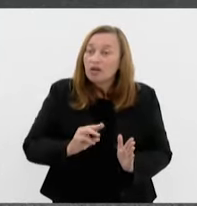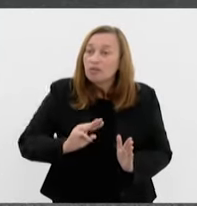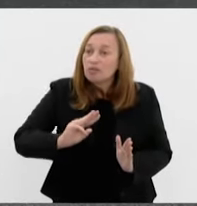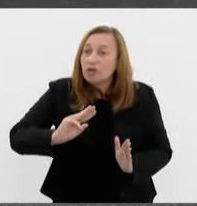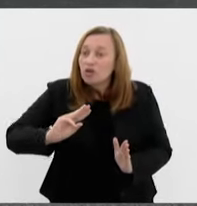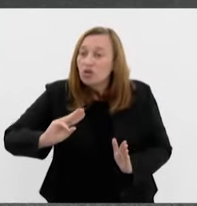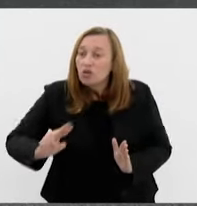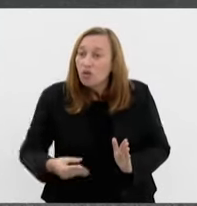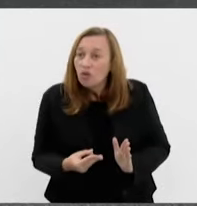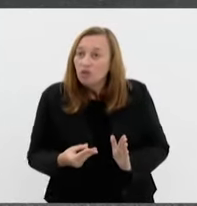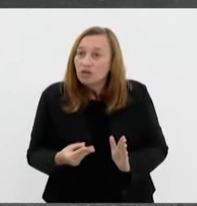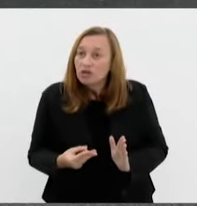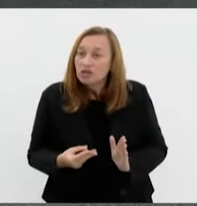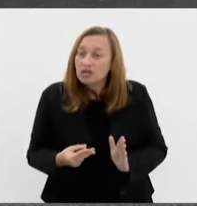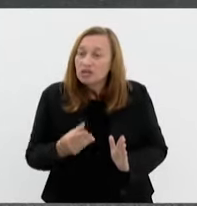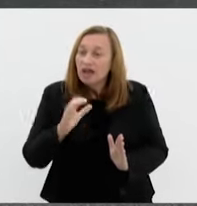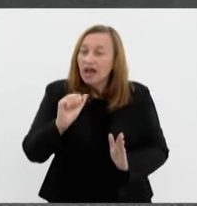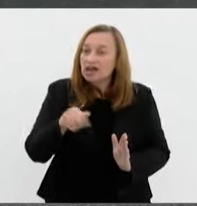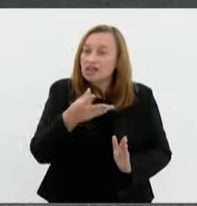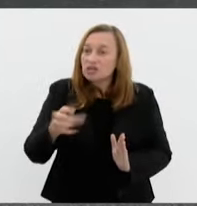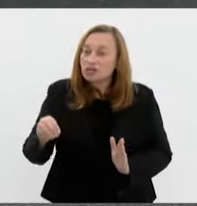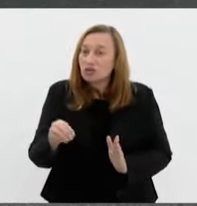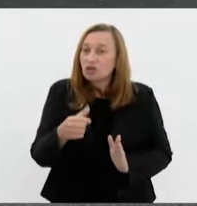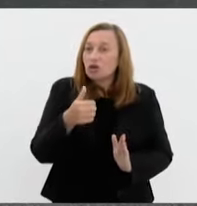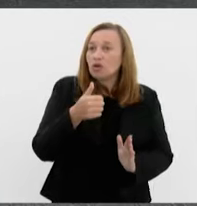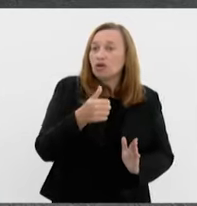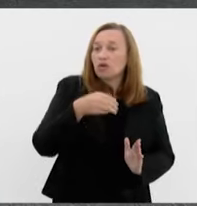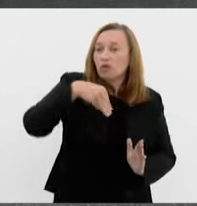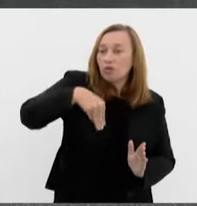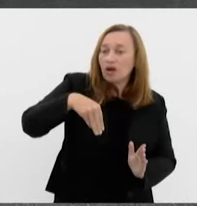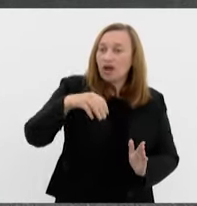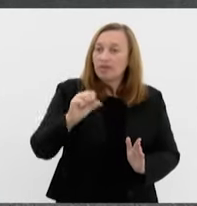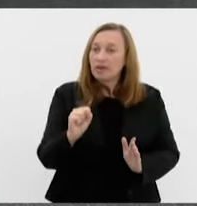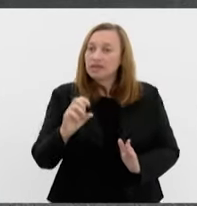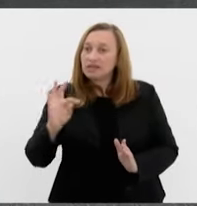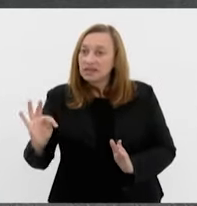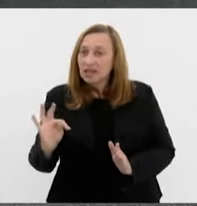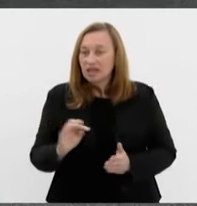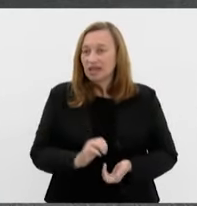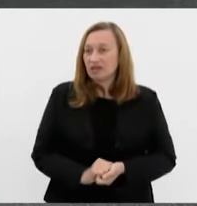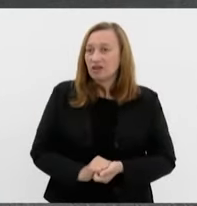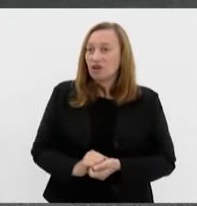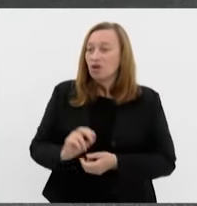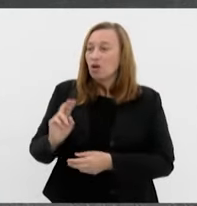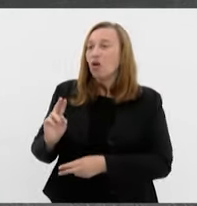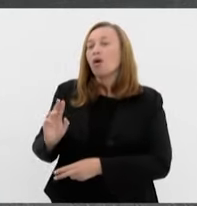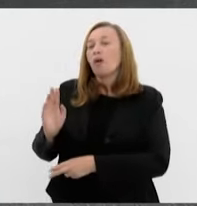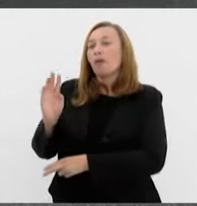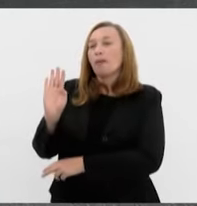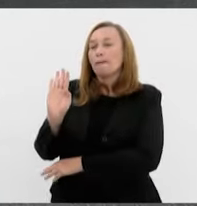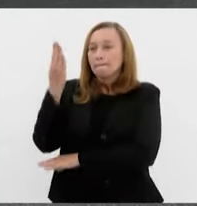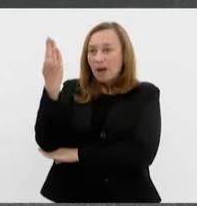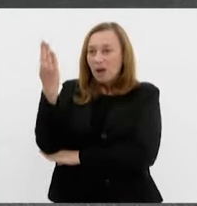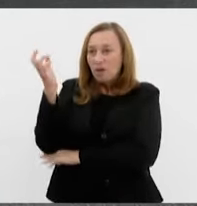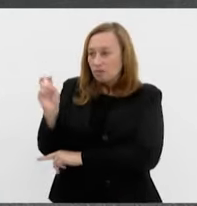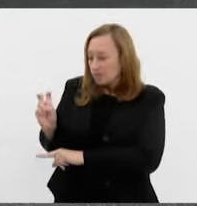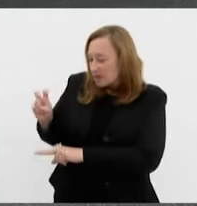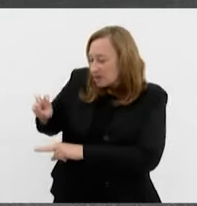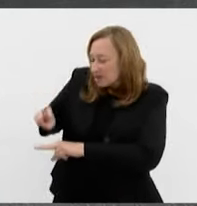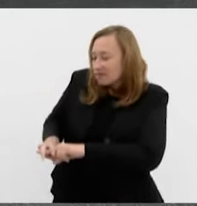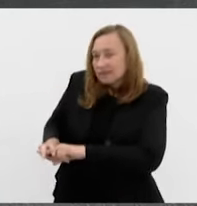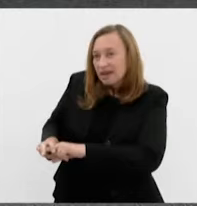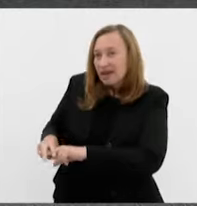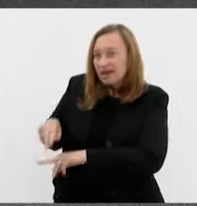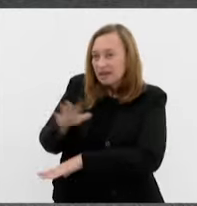MST milhões que poderiam estar sendo investido né No lugar de botar pau pras crianças sentar banco cachote Por que que não